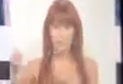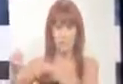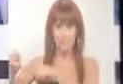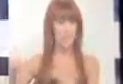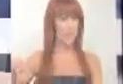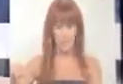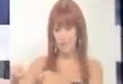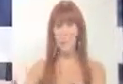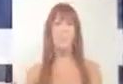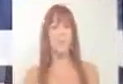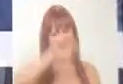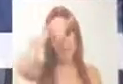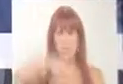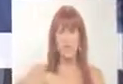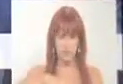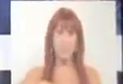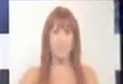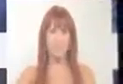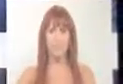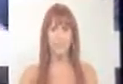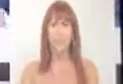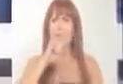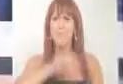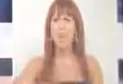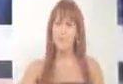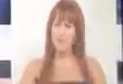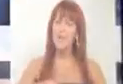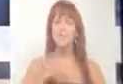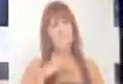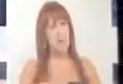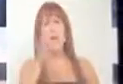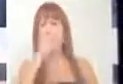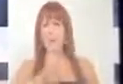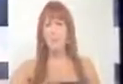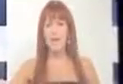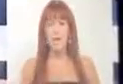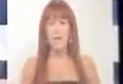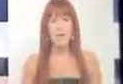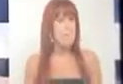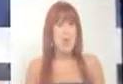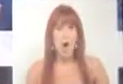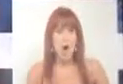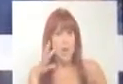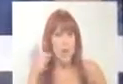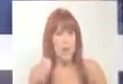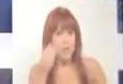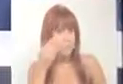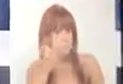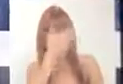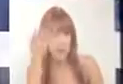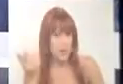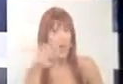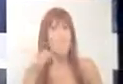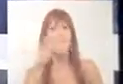para que ela seja inclusiva, para que possa ser aceite e aplicada com a maior das naturalidades e